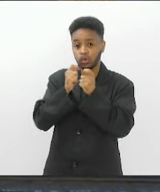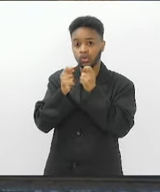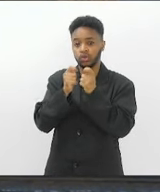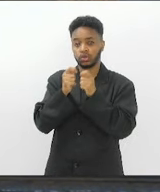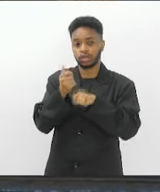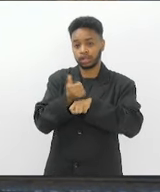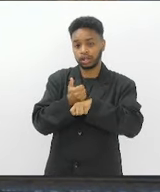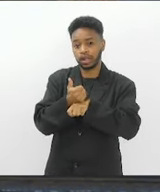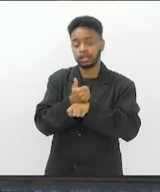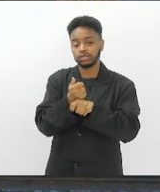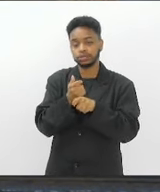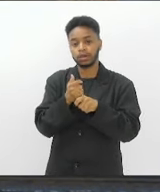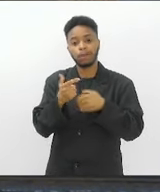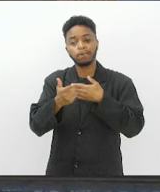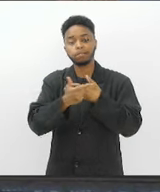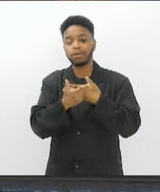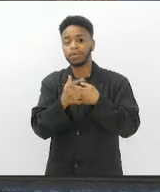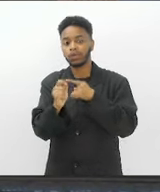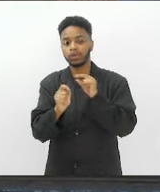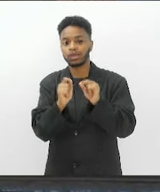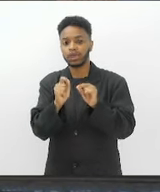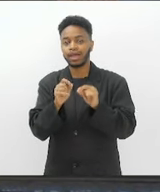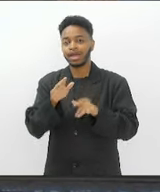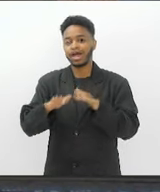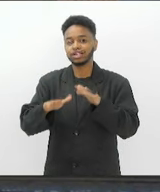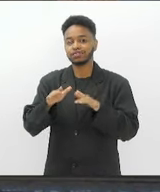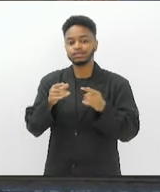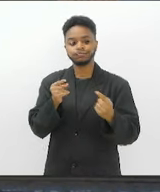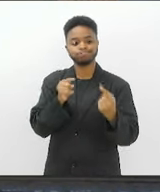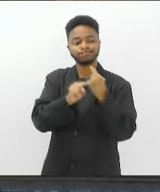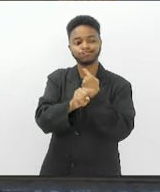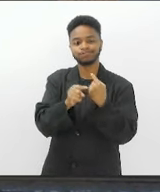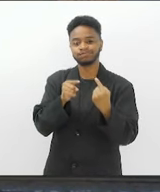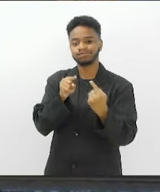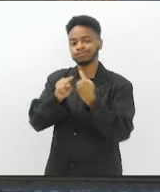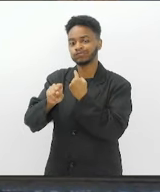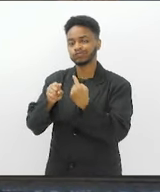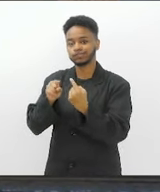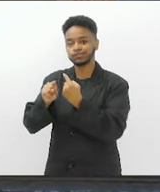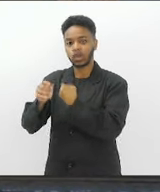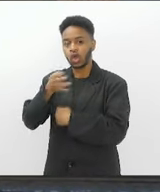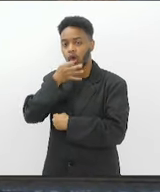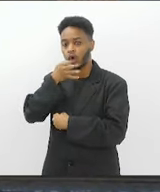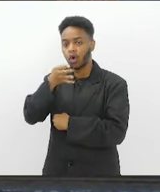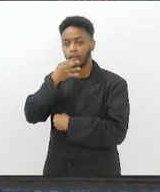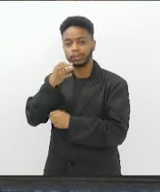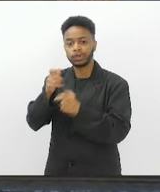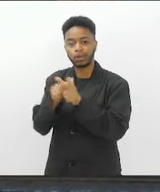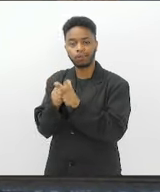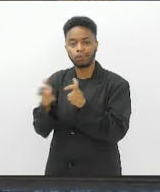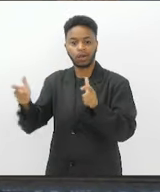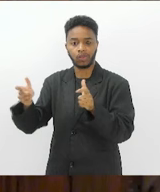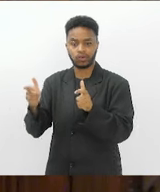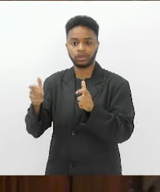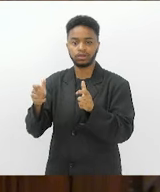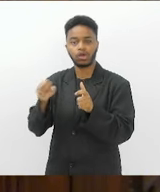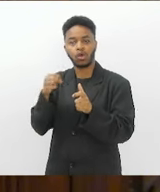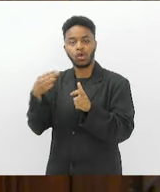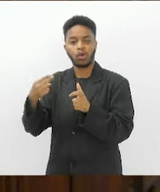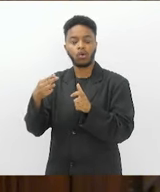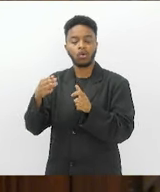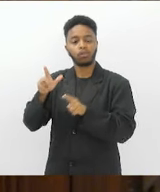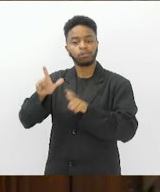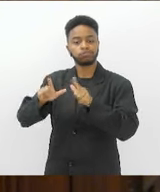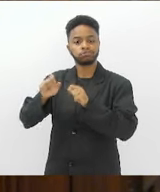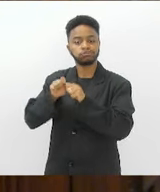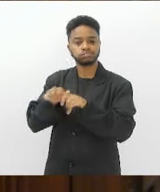vezes disruptivamente vai na contramão da grande mídia, da grande imprensa, por não